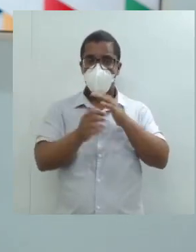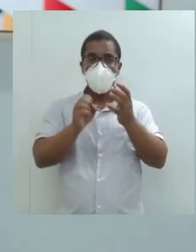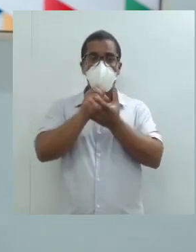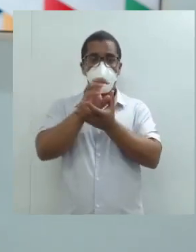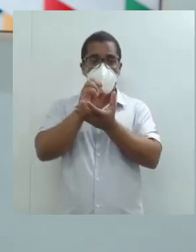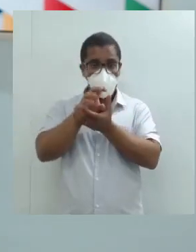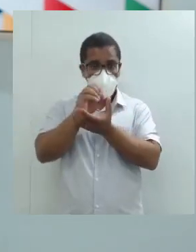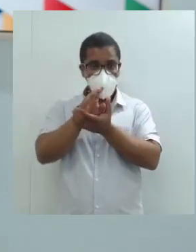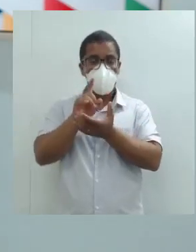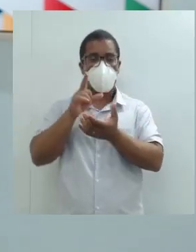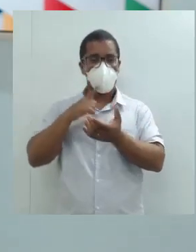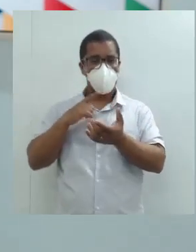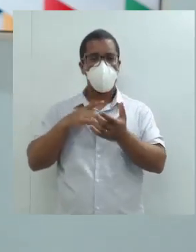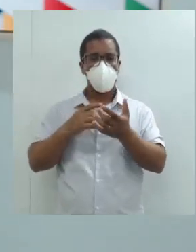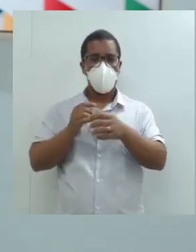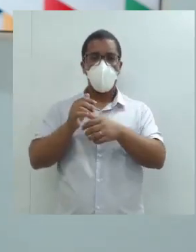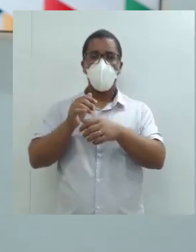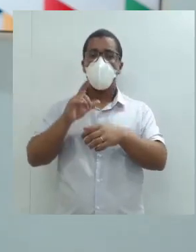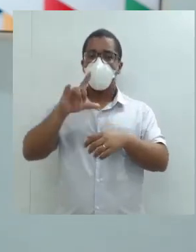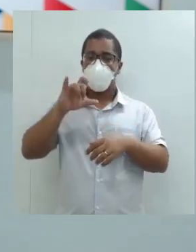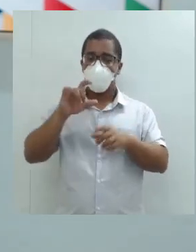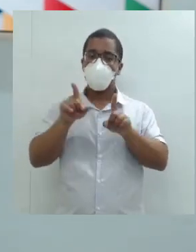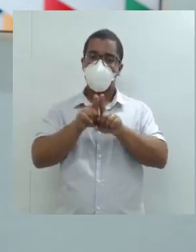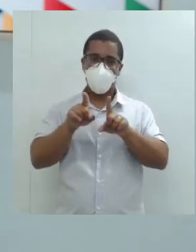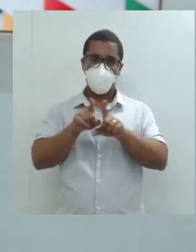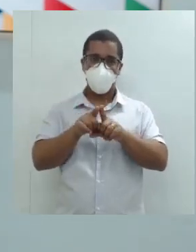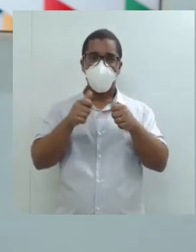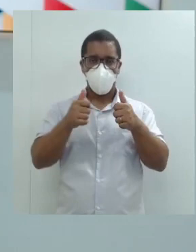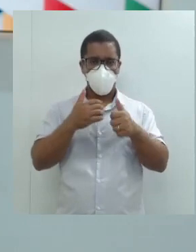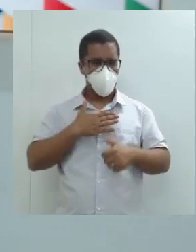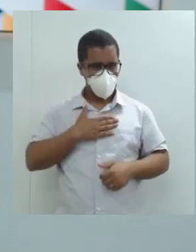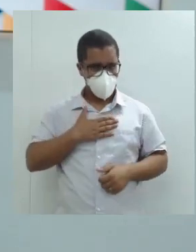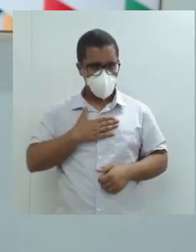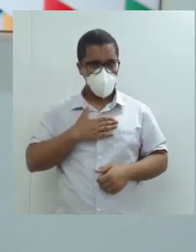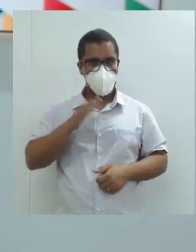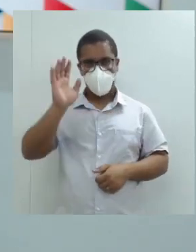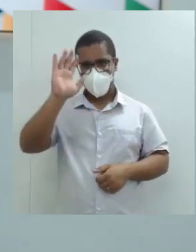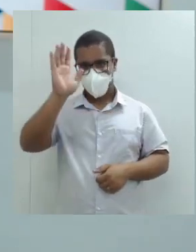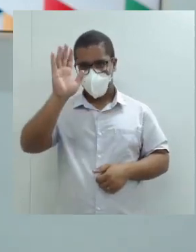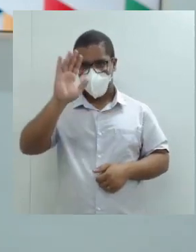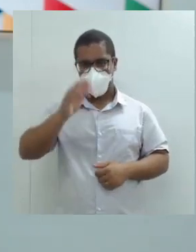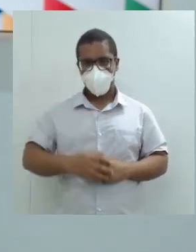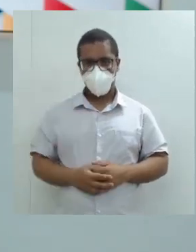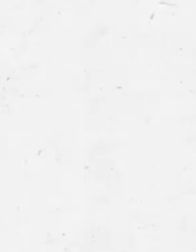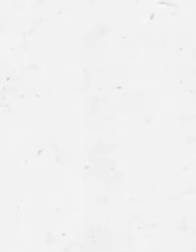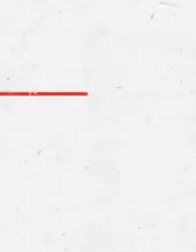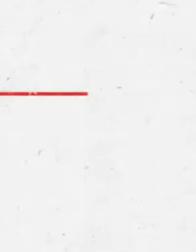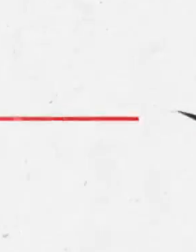EducaPE, que também está lá no Instagram. Espero que vocês tenham gostado e até a próxima!